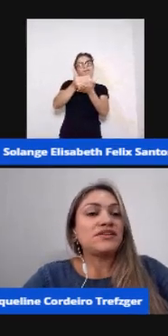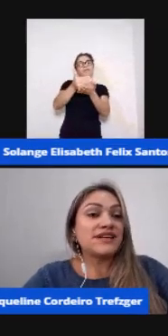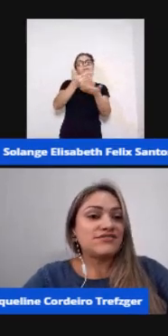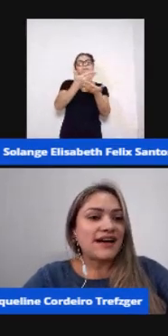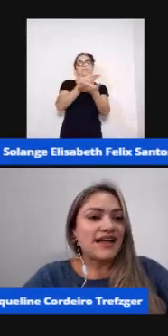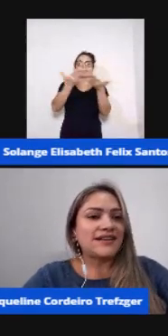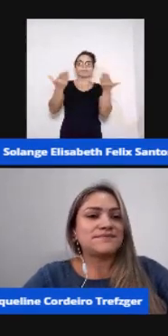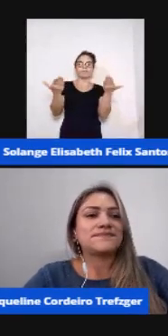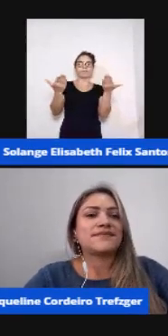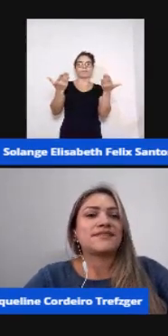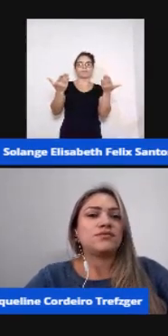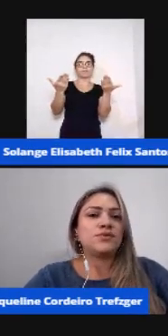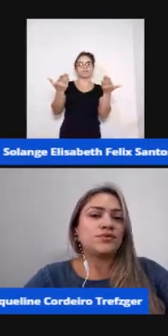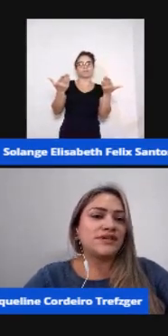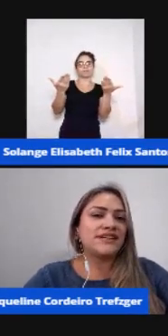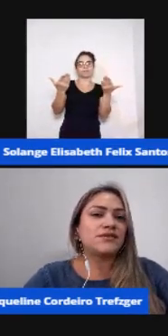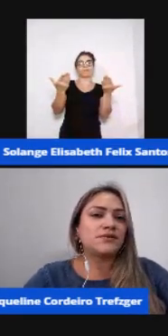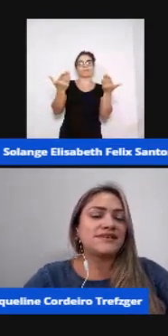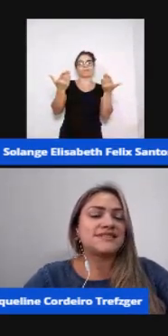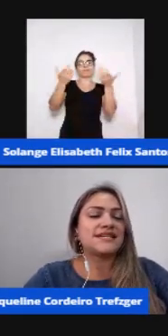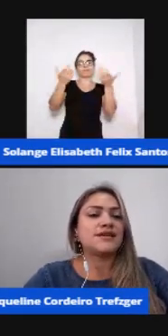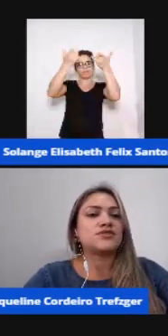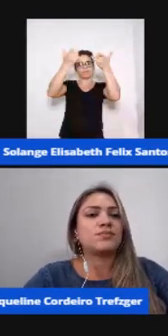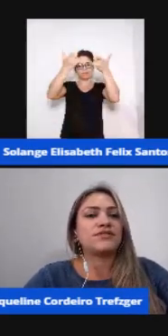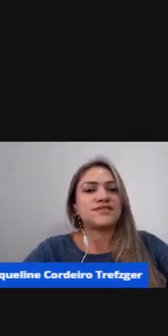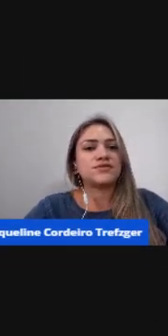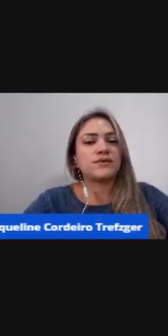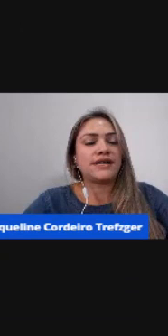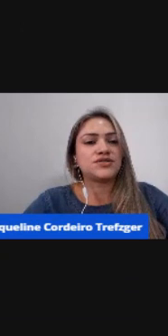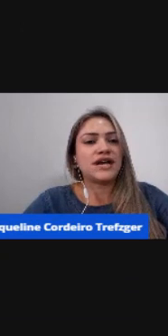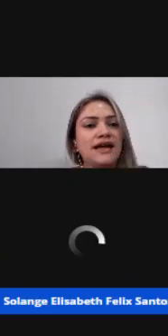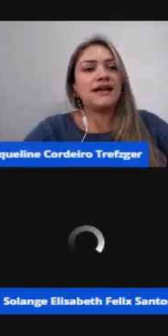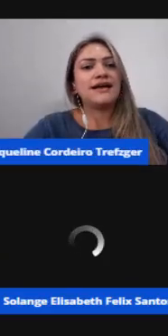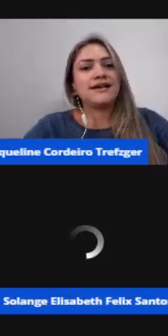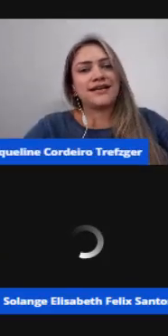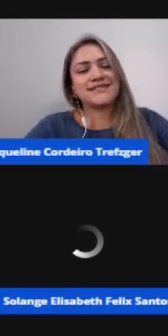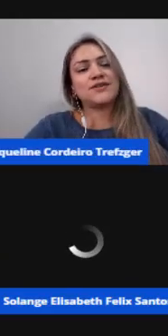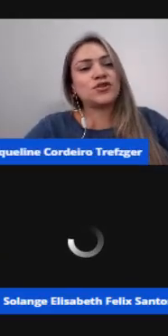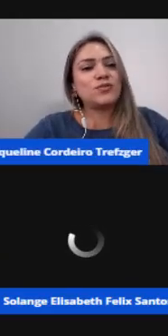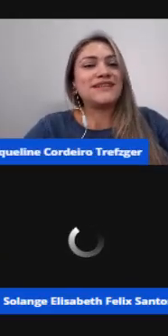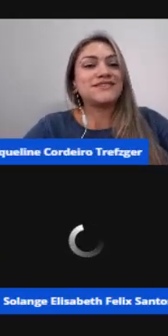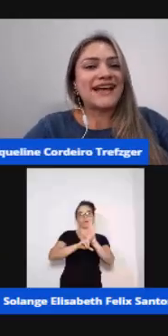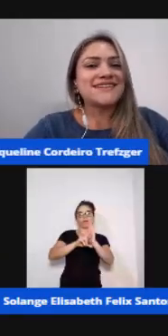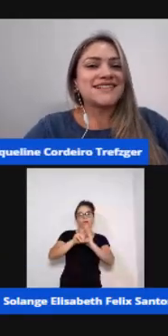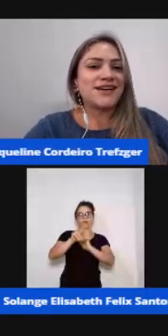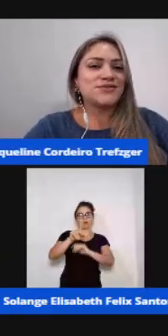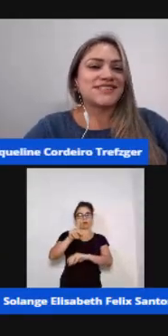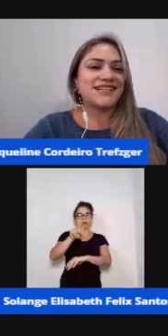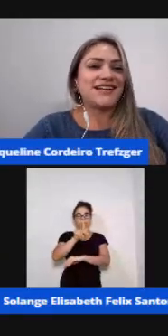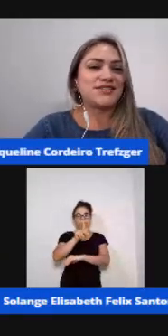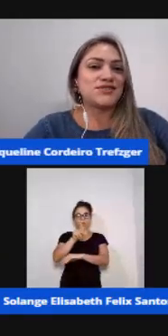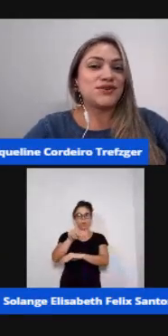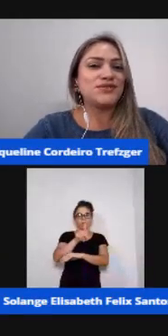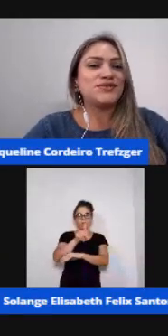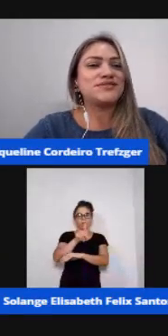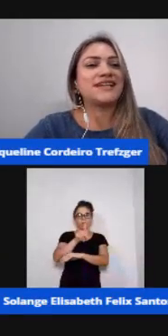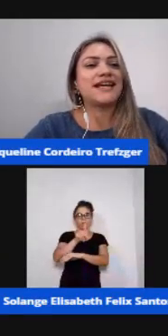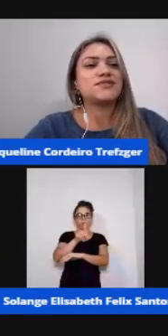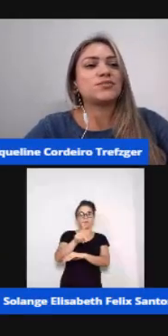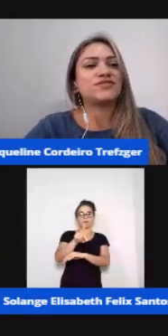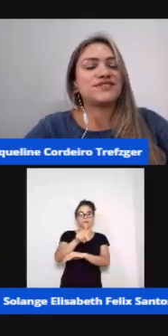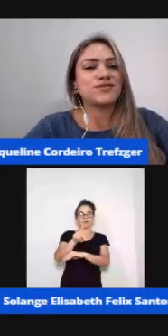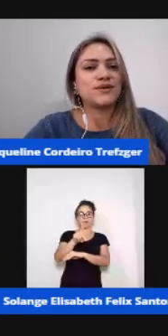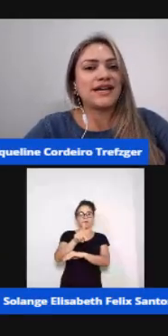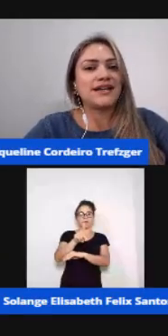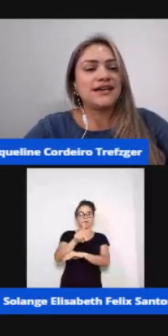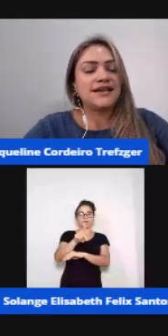um pouquinho da fala do meu currículo em si. Eu sou professora já, esse ano completo 10 anos que leciono, né?